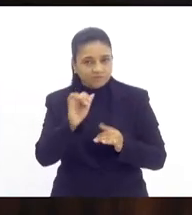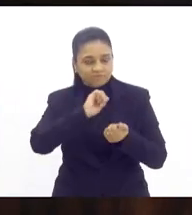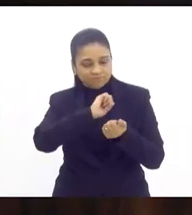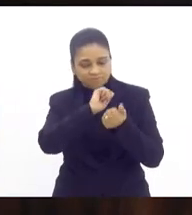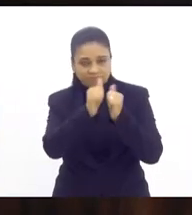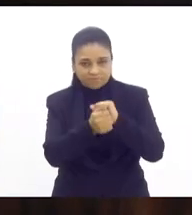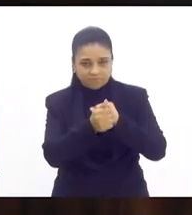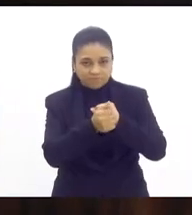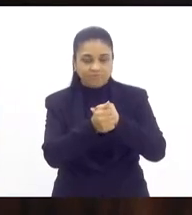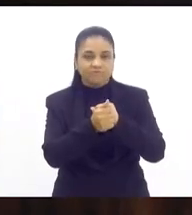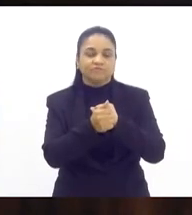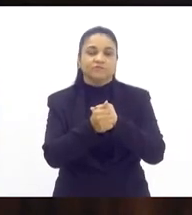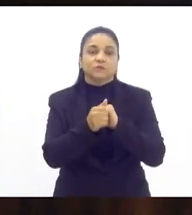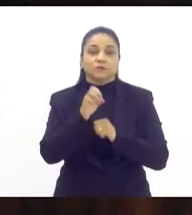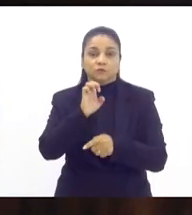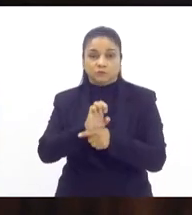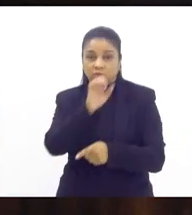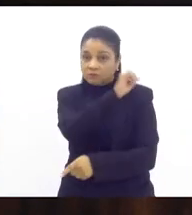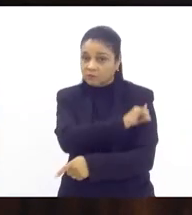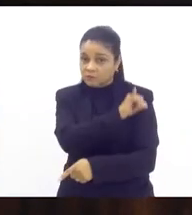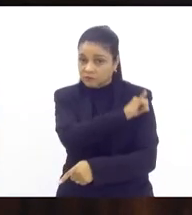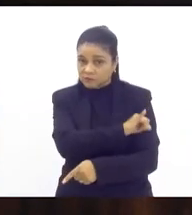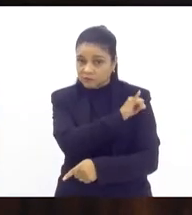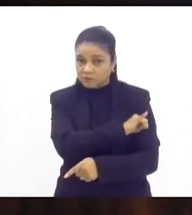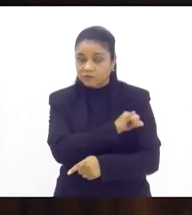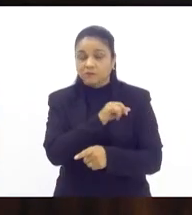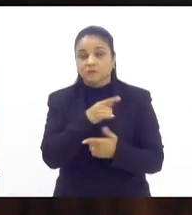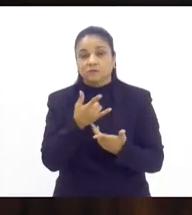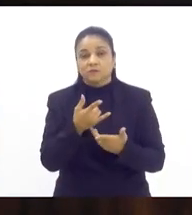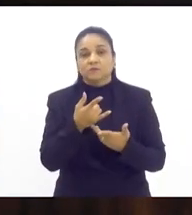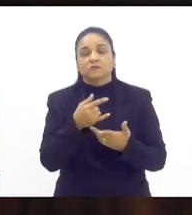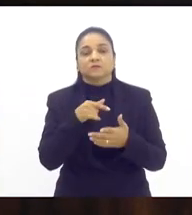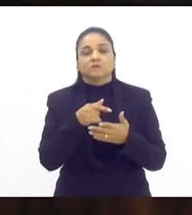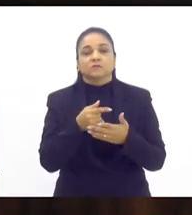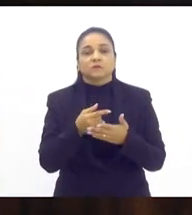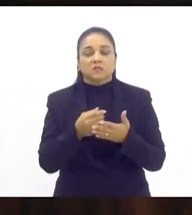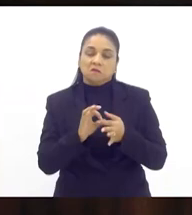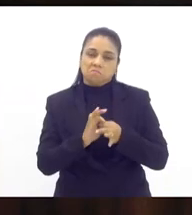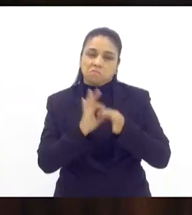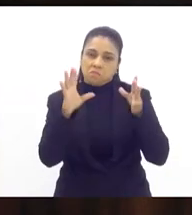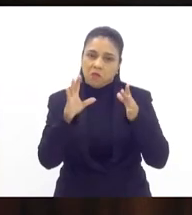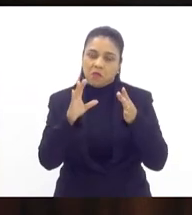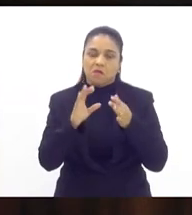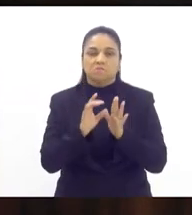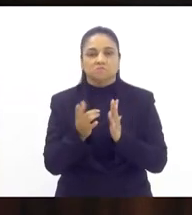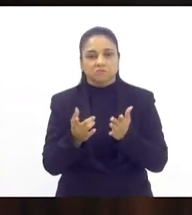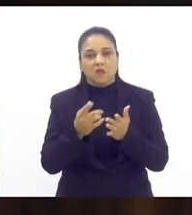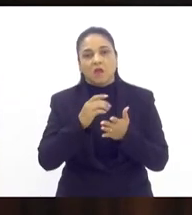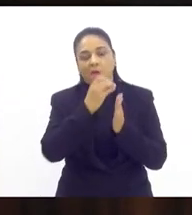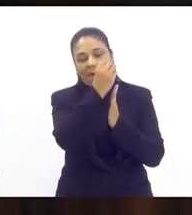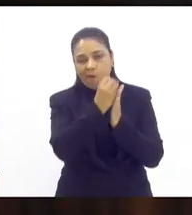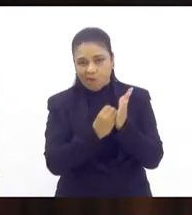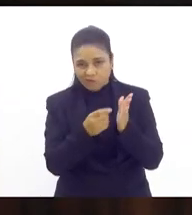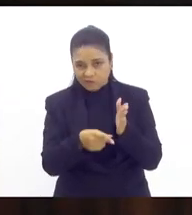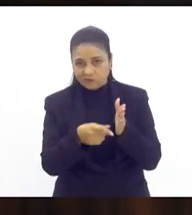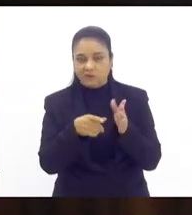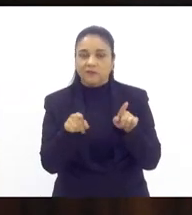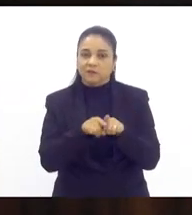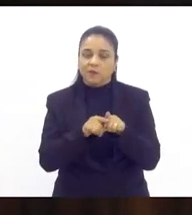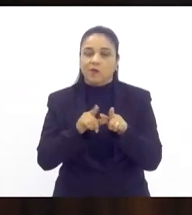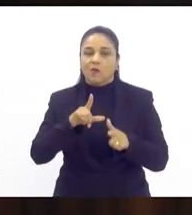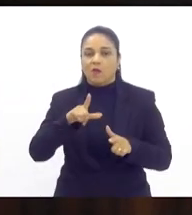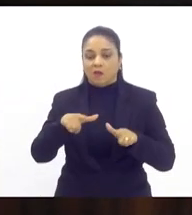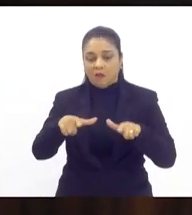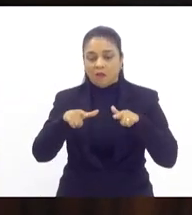futebol do Rio de Janeiro né então a gente emite as atualizações de cada jogo e o laudo de prevenção